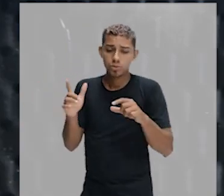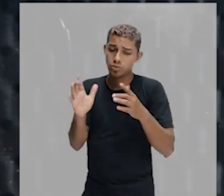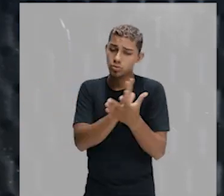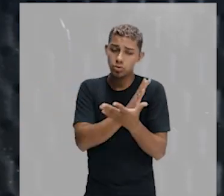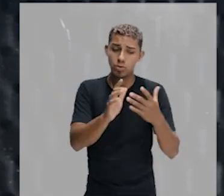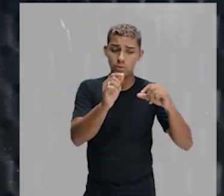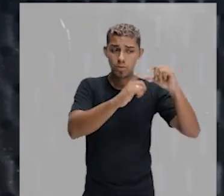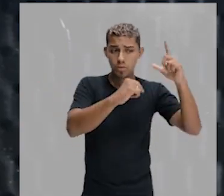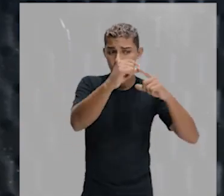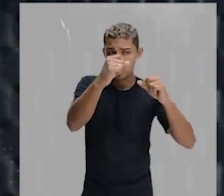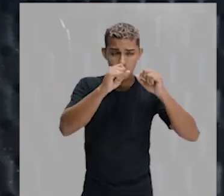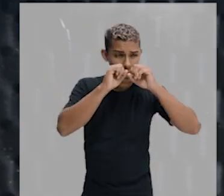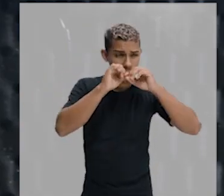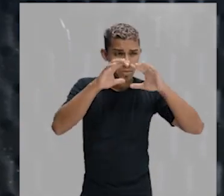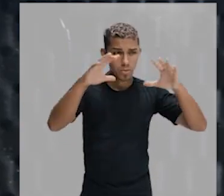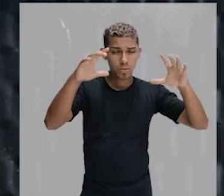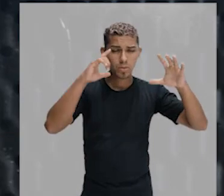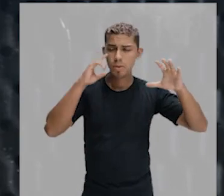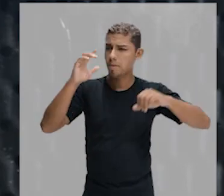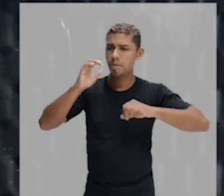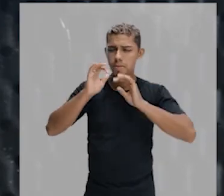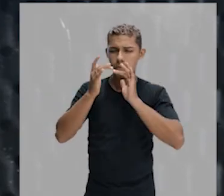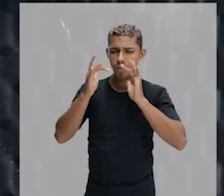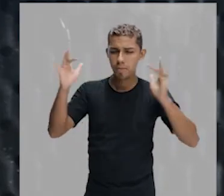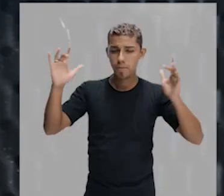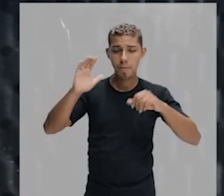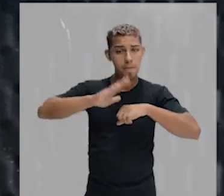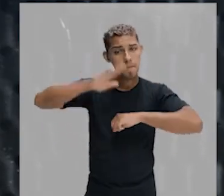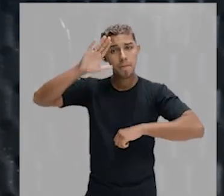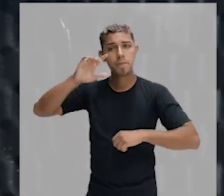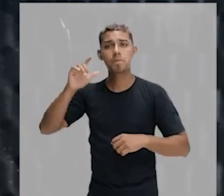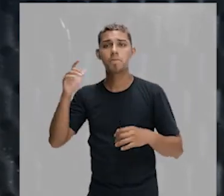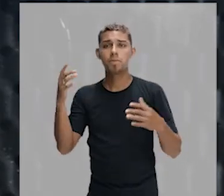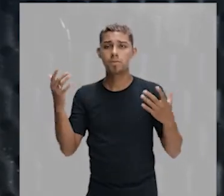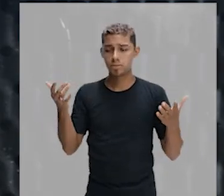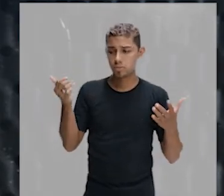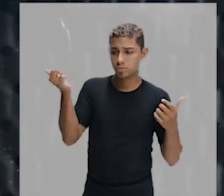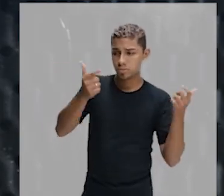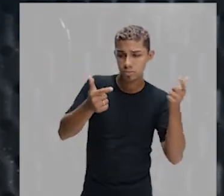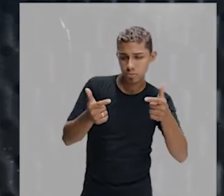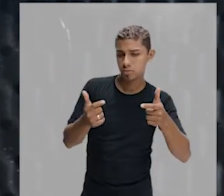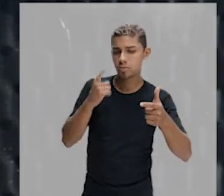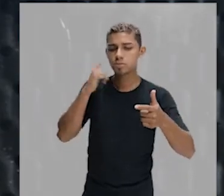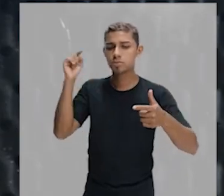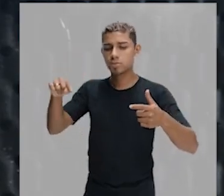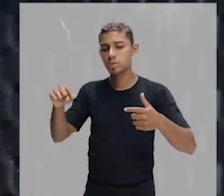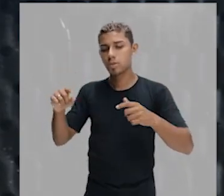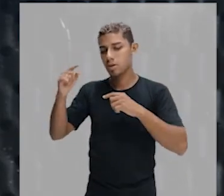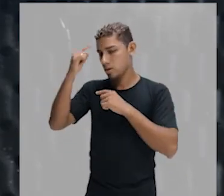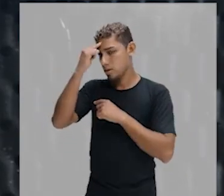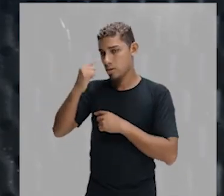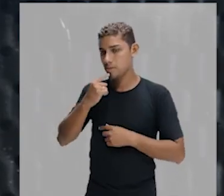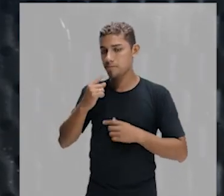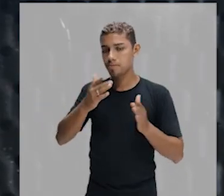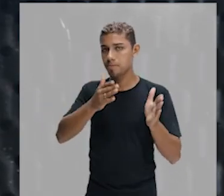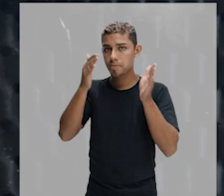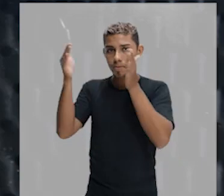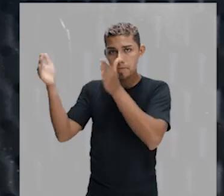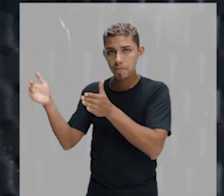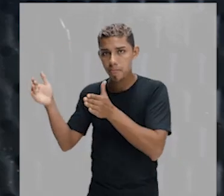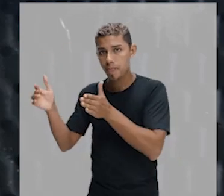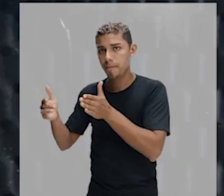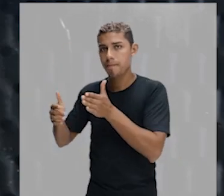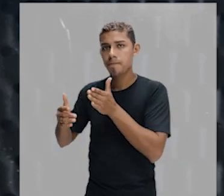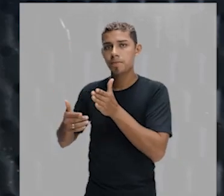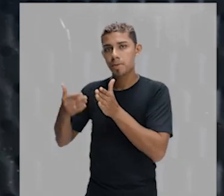que outras, né? Estrelas que têm um brilho maior do que outras, certo? E na figura ao lado, nós